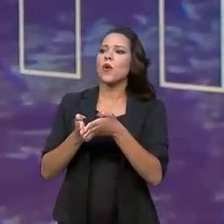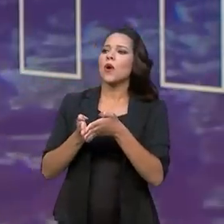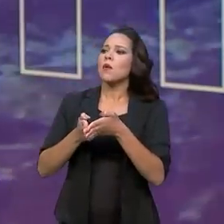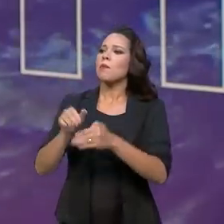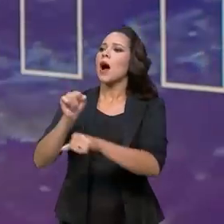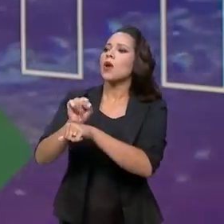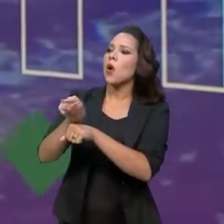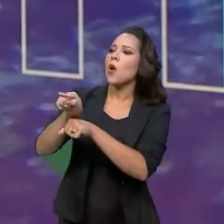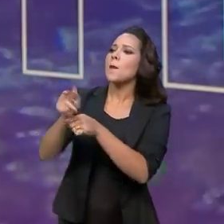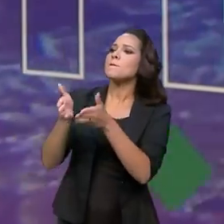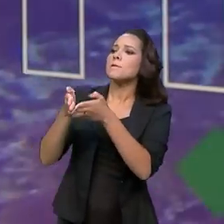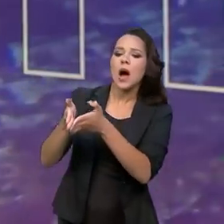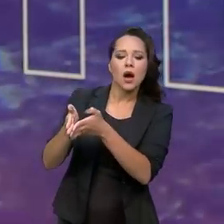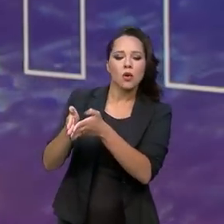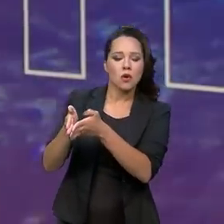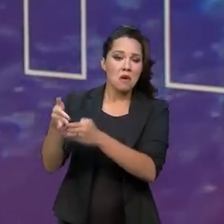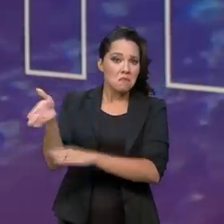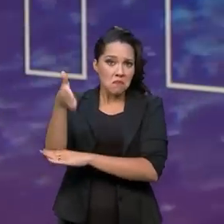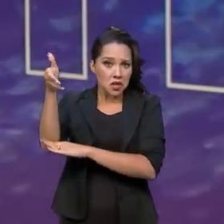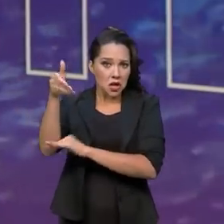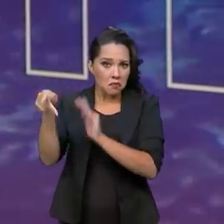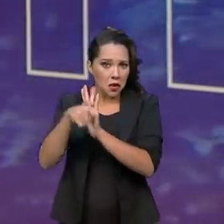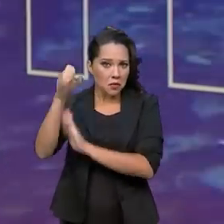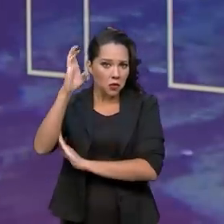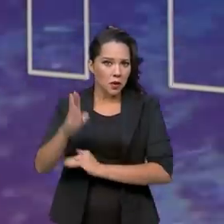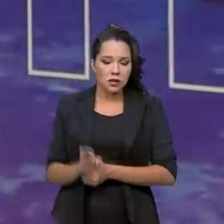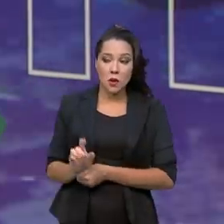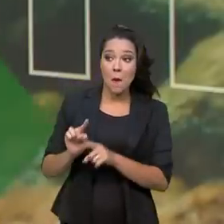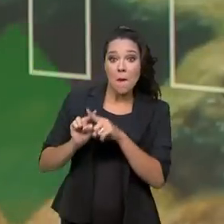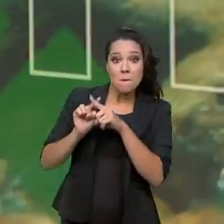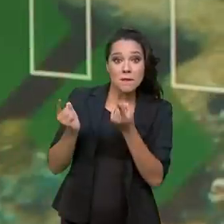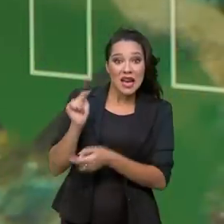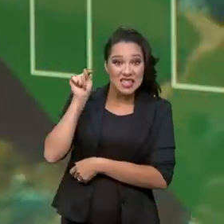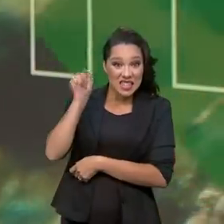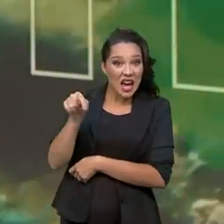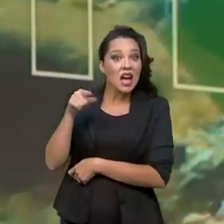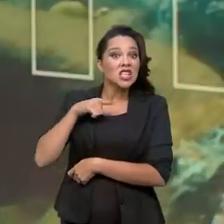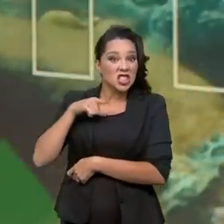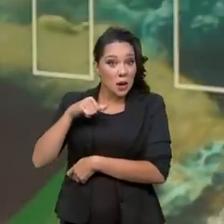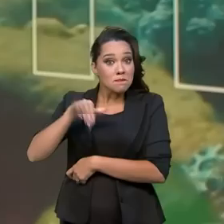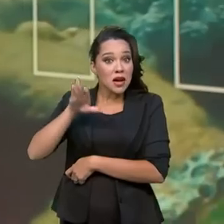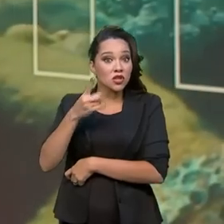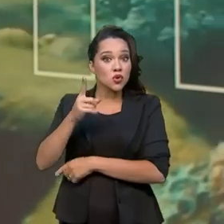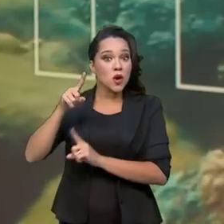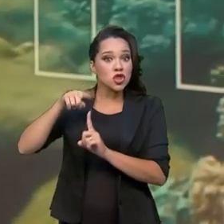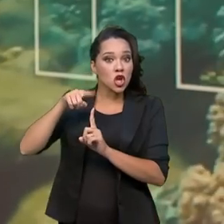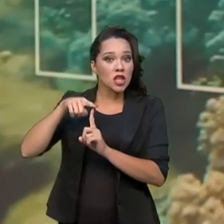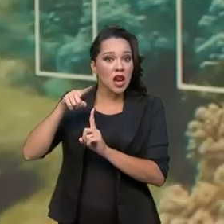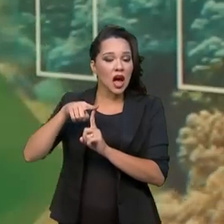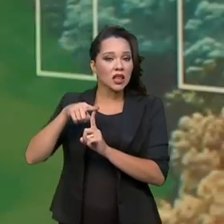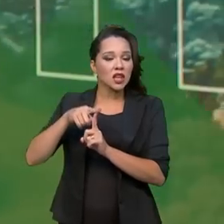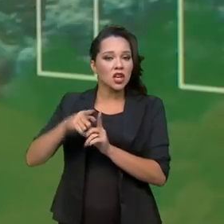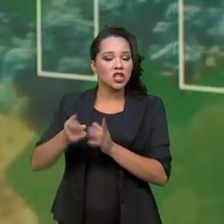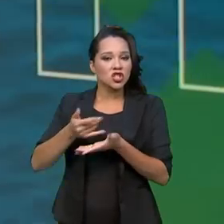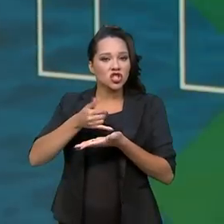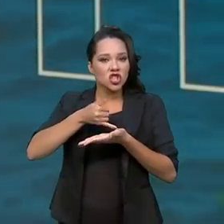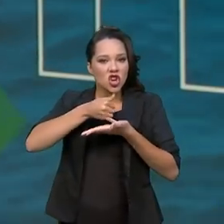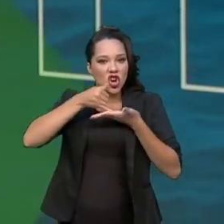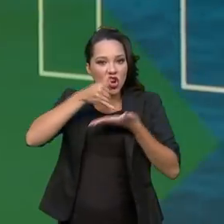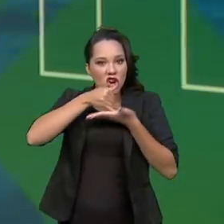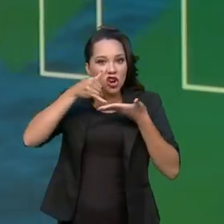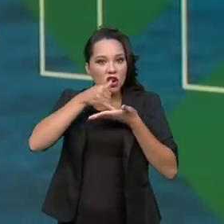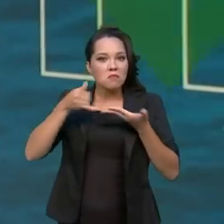interceptou uma embarcação de bandeira brasileira que tinha mais de uma tonelada de pasta base de cocaína,